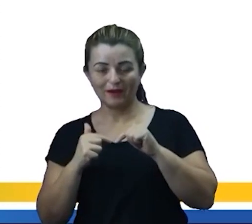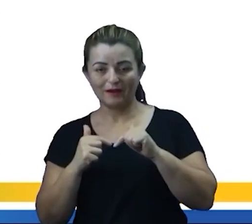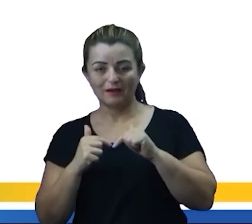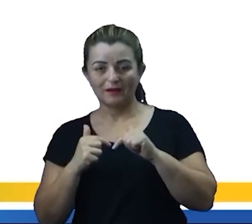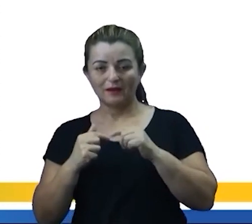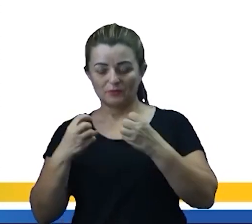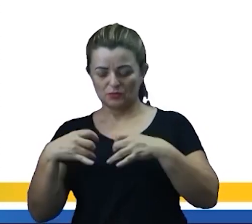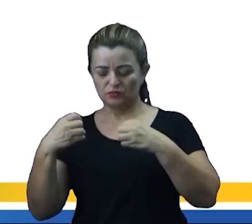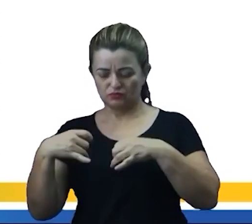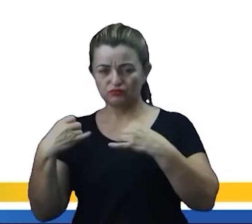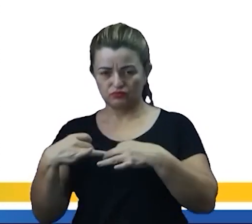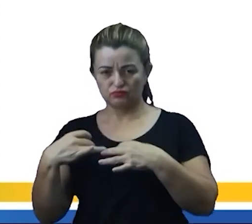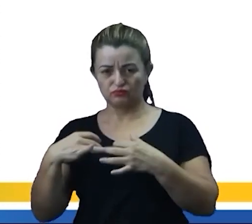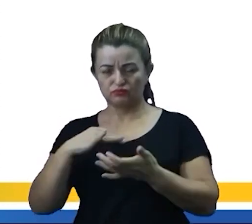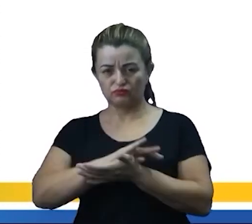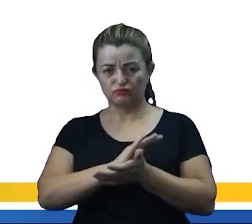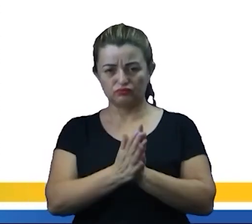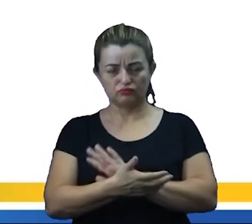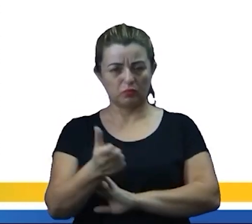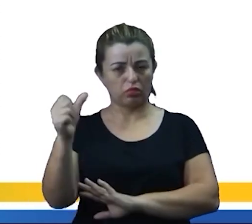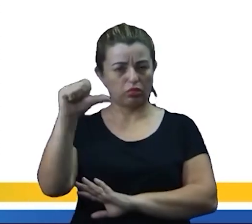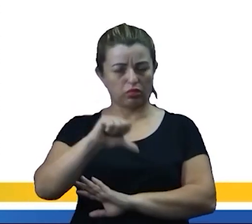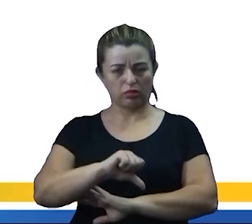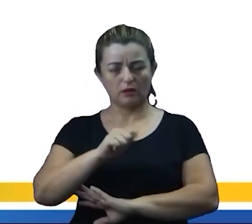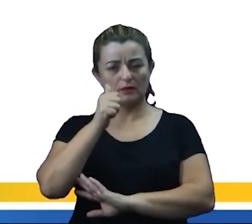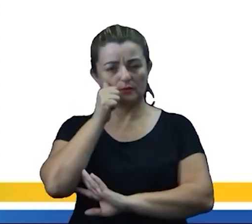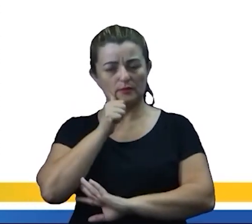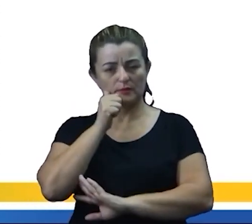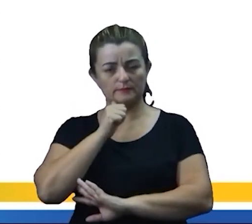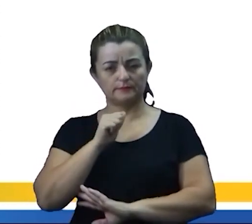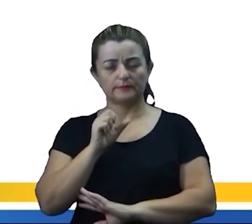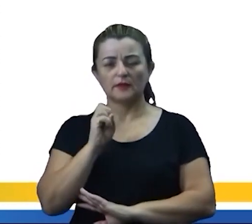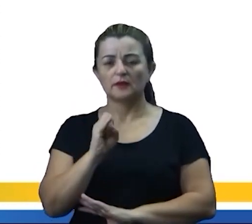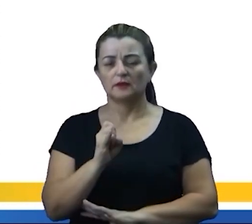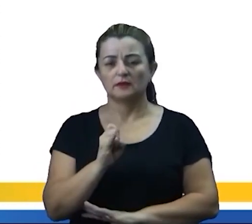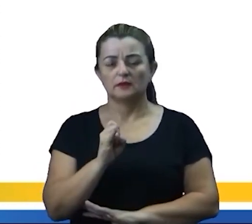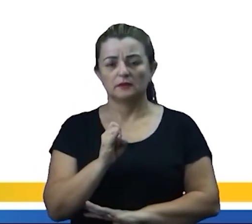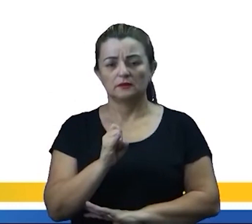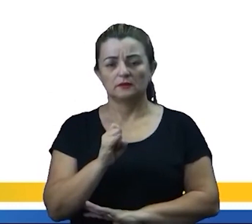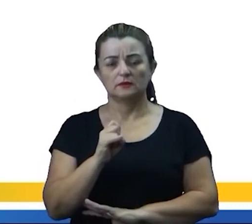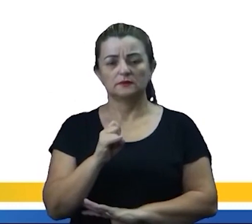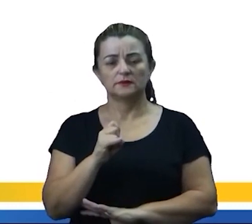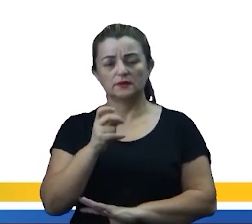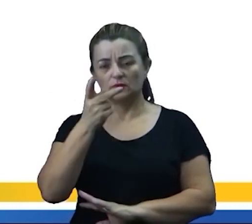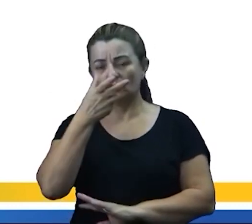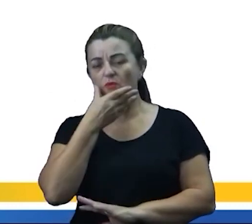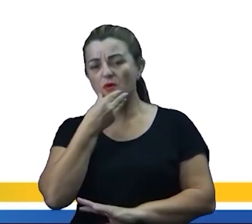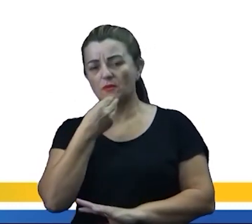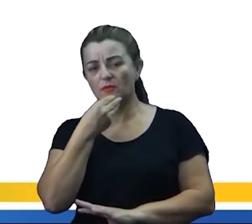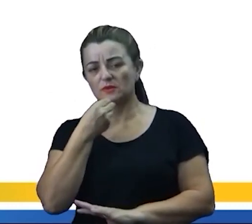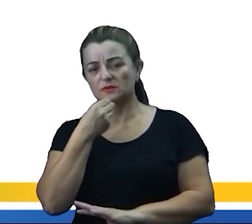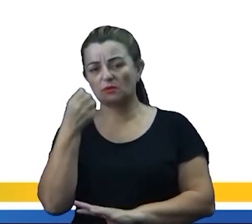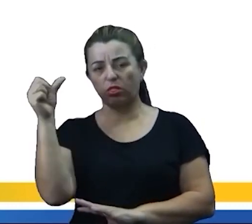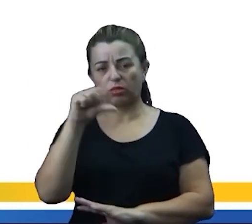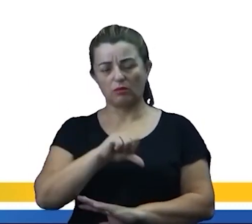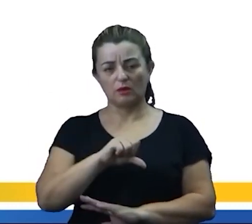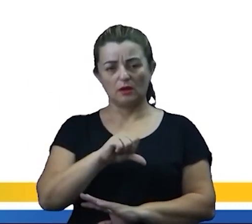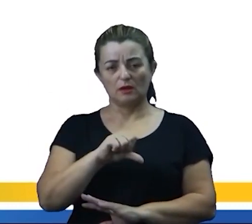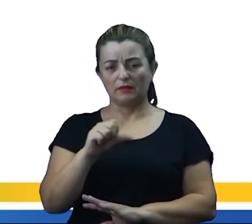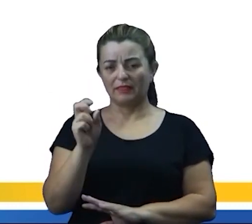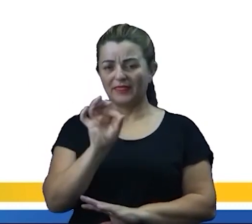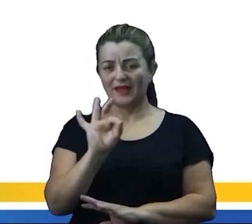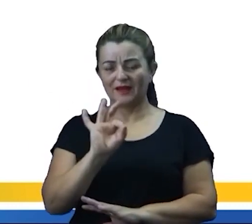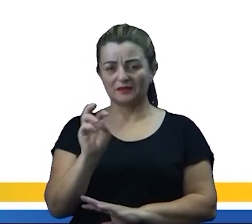retratar a condição feminina na sociedade brasileira da época. Será que o narrador, ele desvalorizou aí